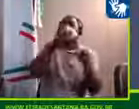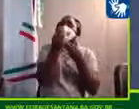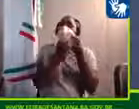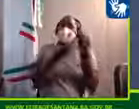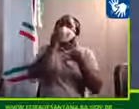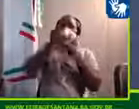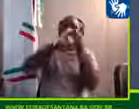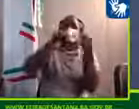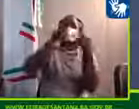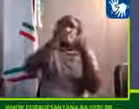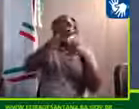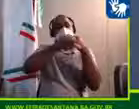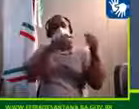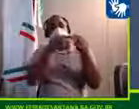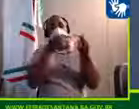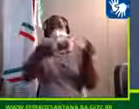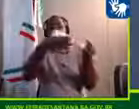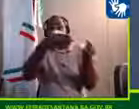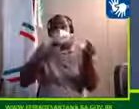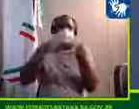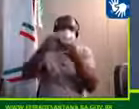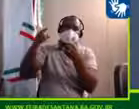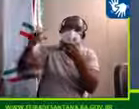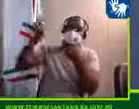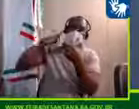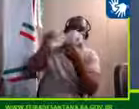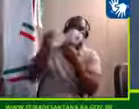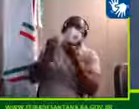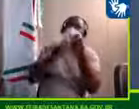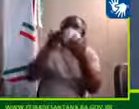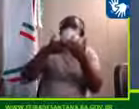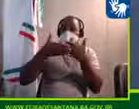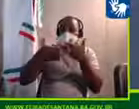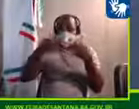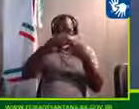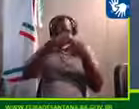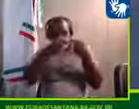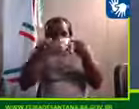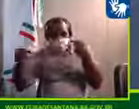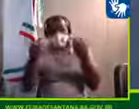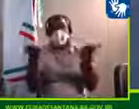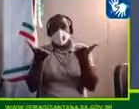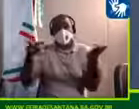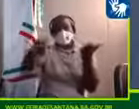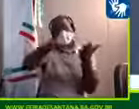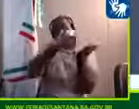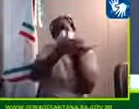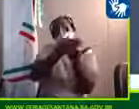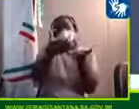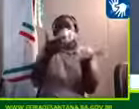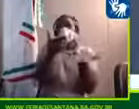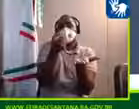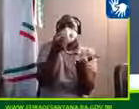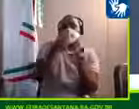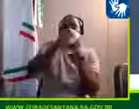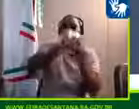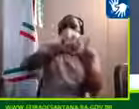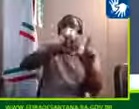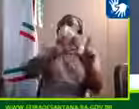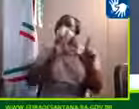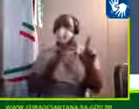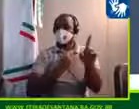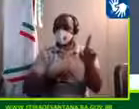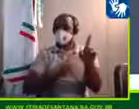atualização do que ocorreu na semana que passou e do que vai ocorrer nesta semana que começa hoje para nós aqui, dia 20 de julho.